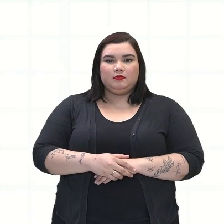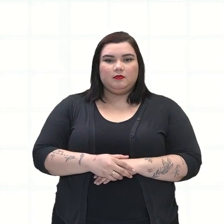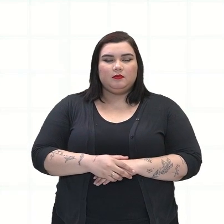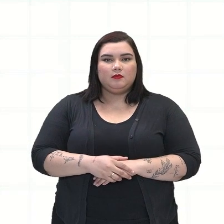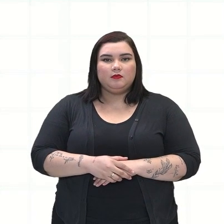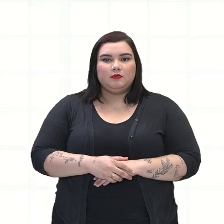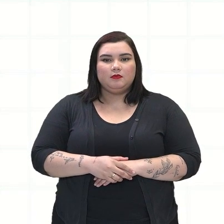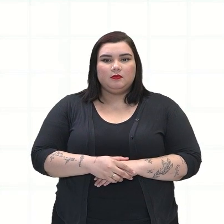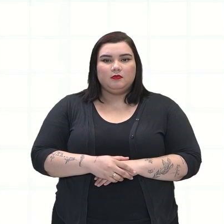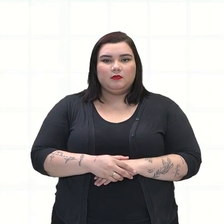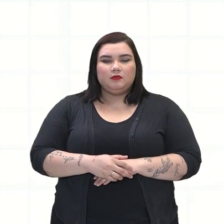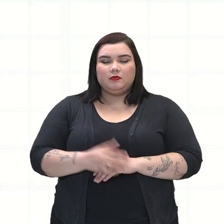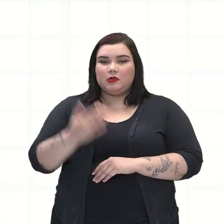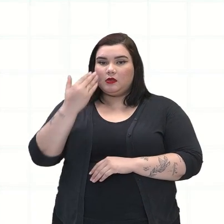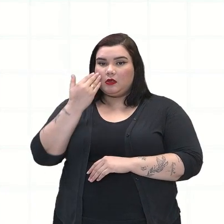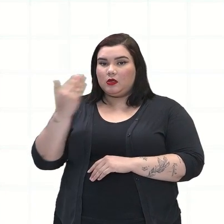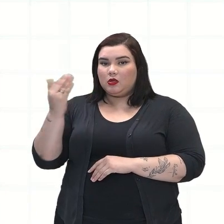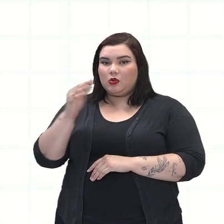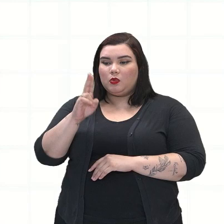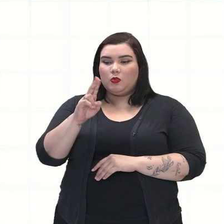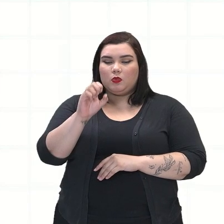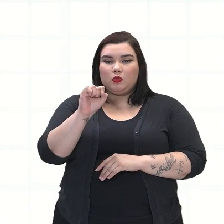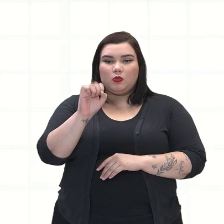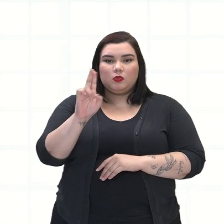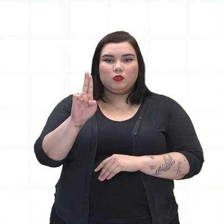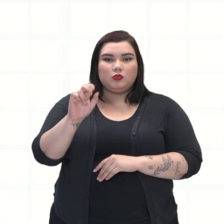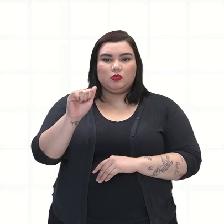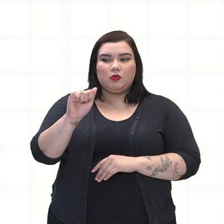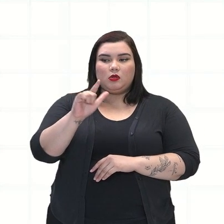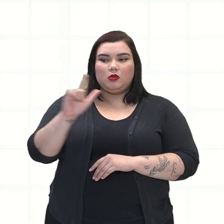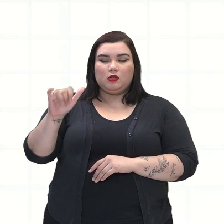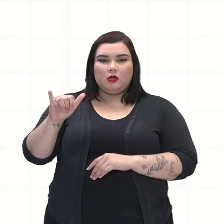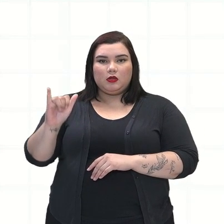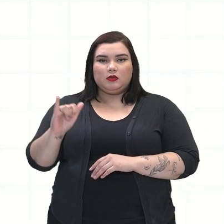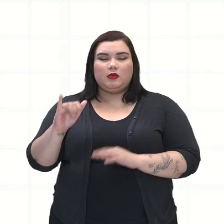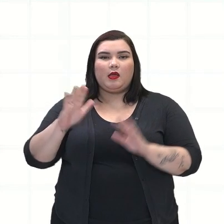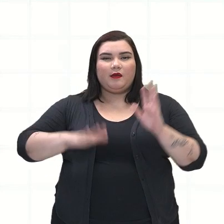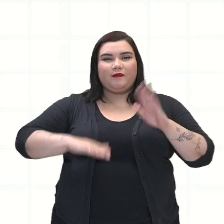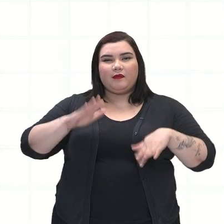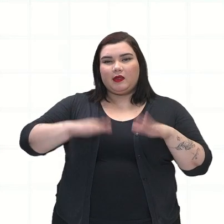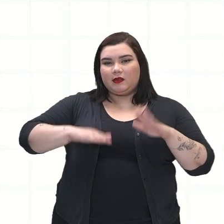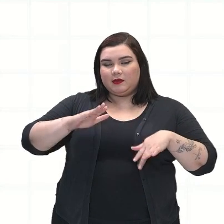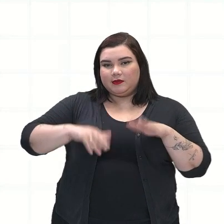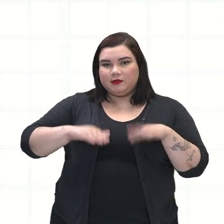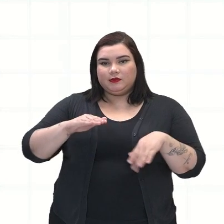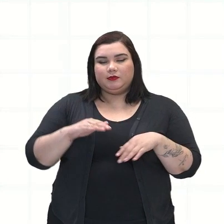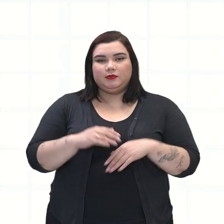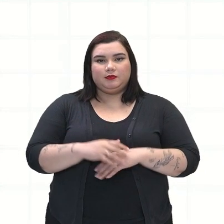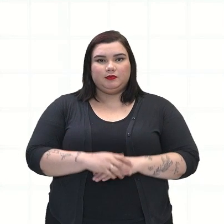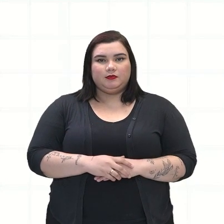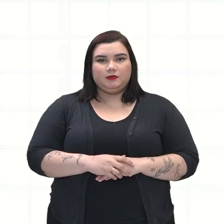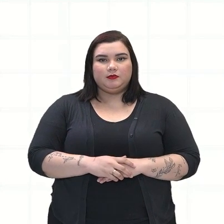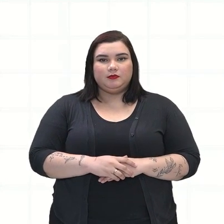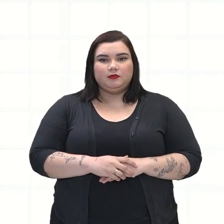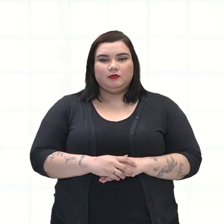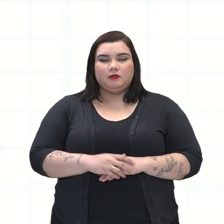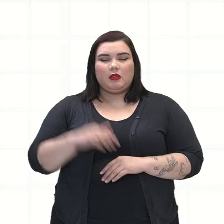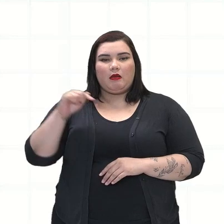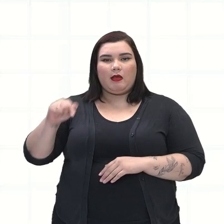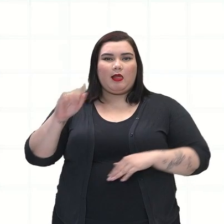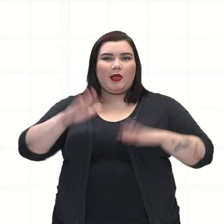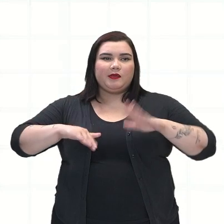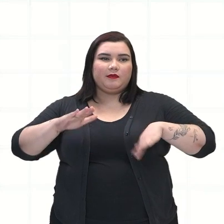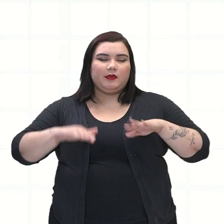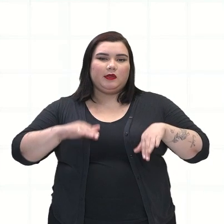Usually é geralmente. Then usually rides a bike. Ela geralmente anda de